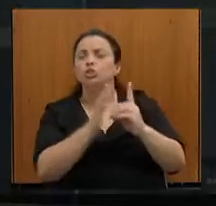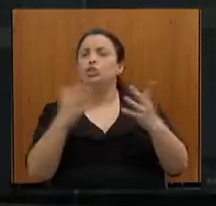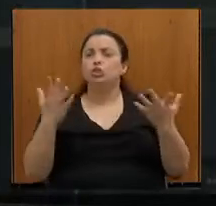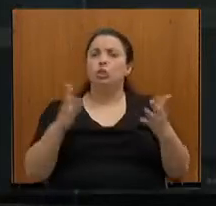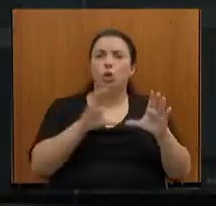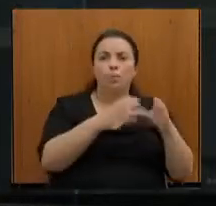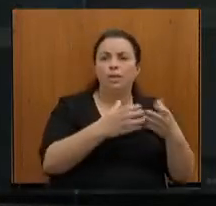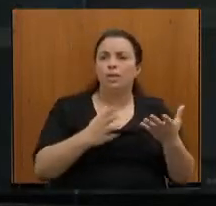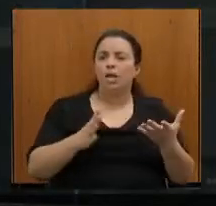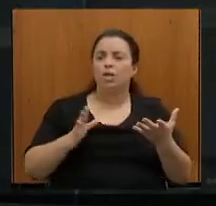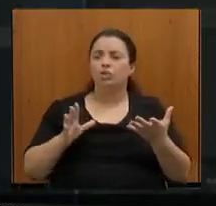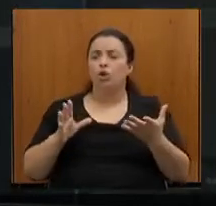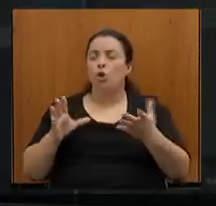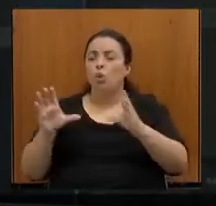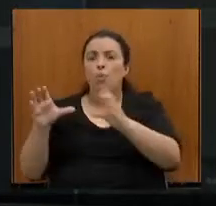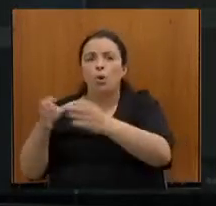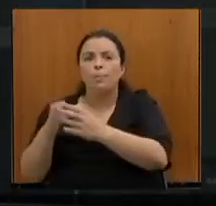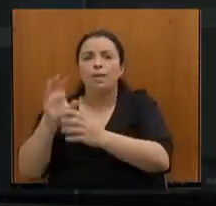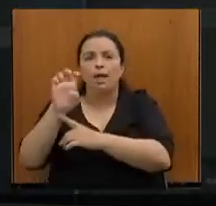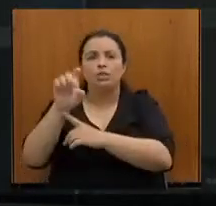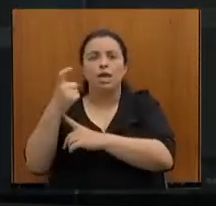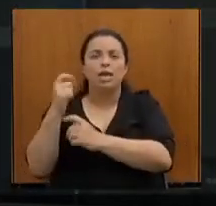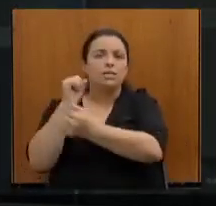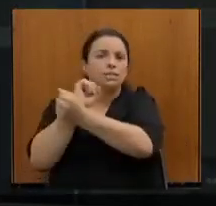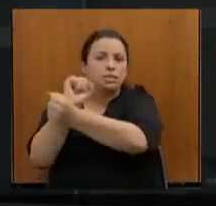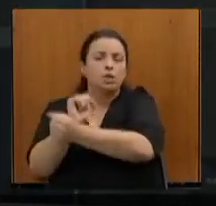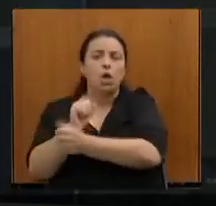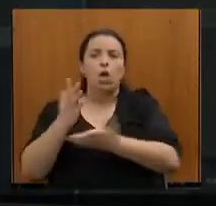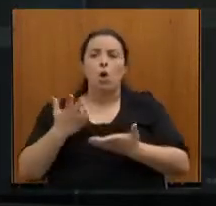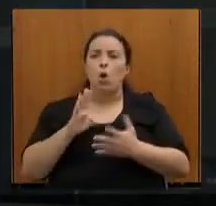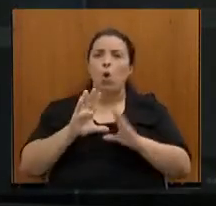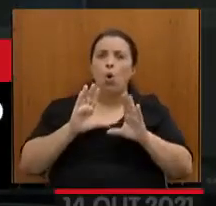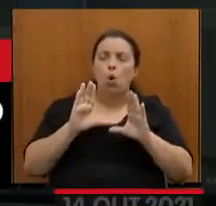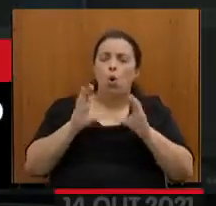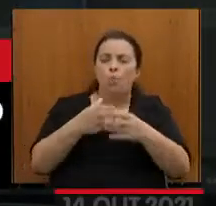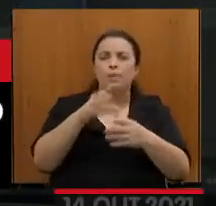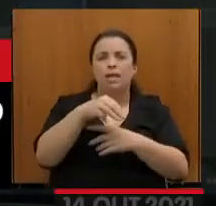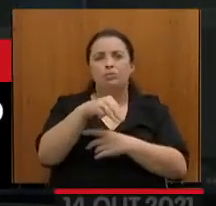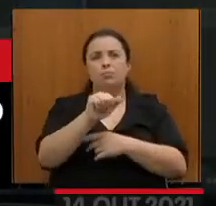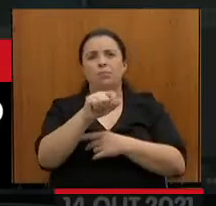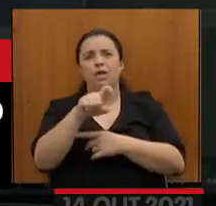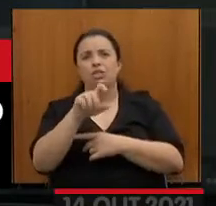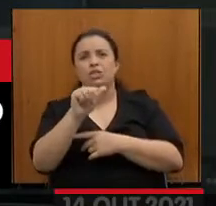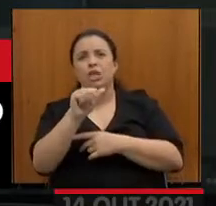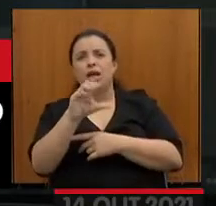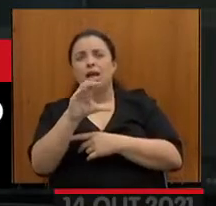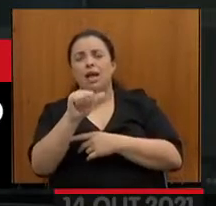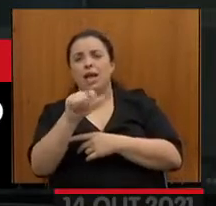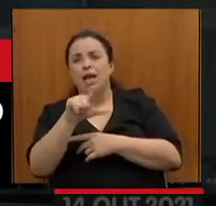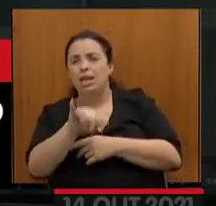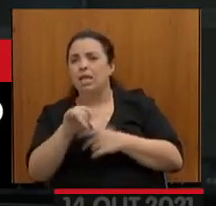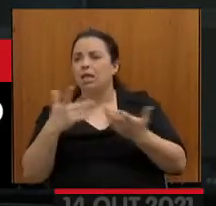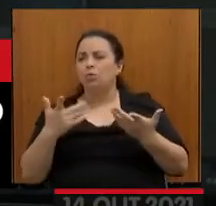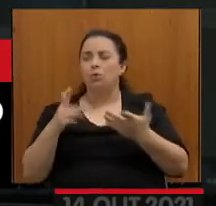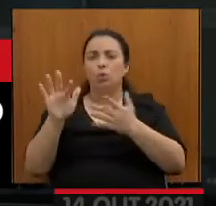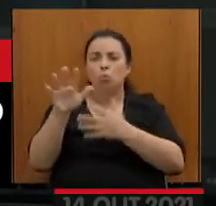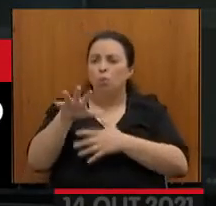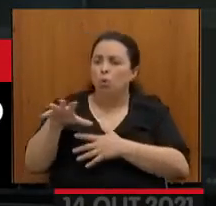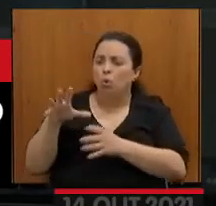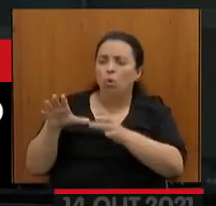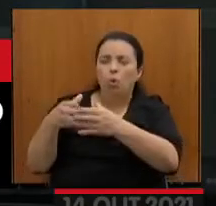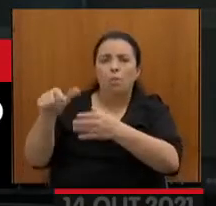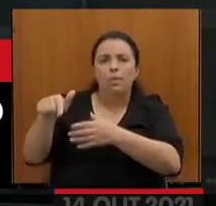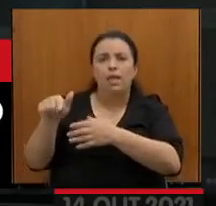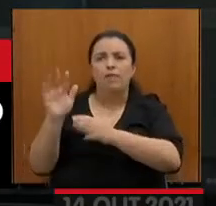comunidade quilombola, numa comunidade machacali, numa favela, nas melhores regiões do estado. Esse é o